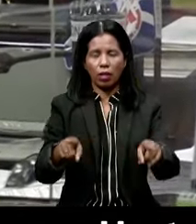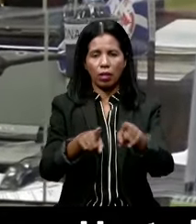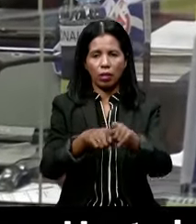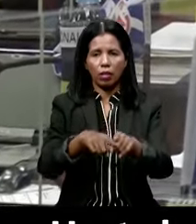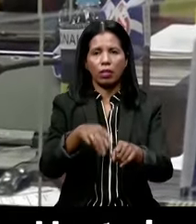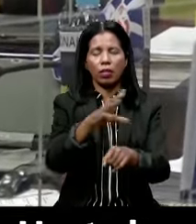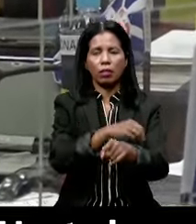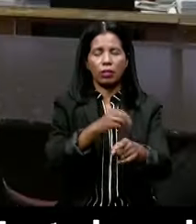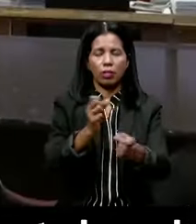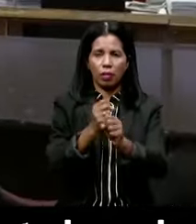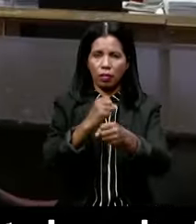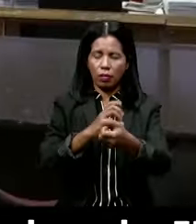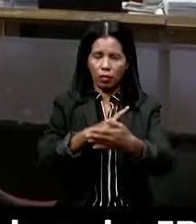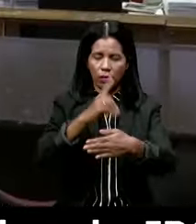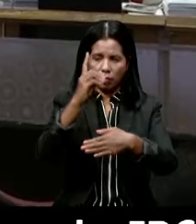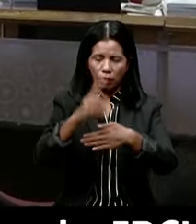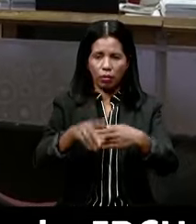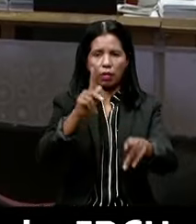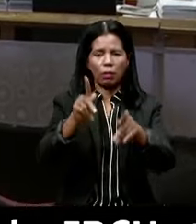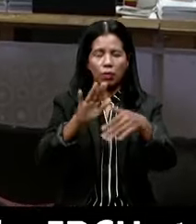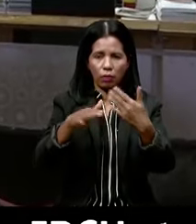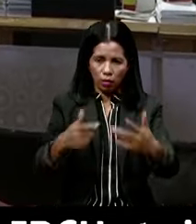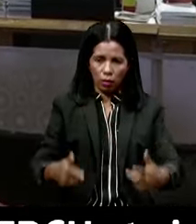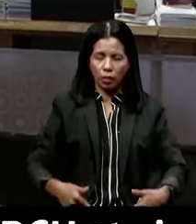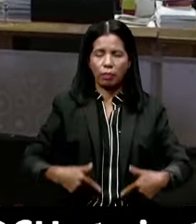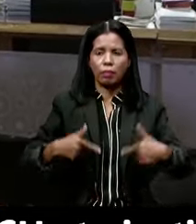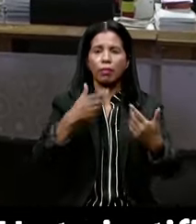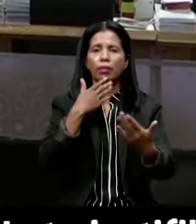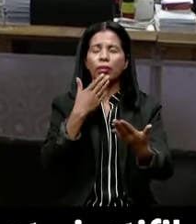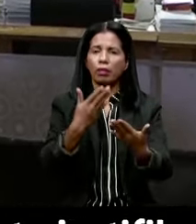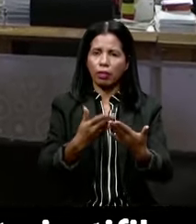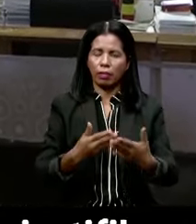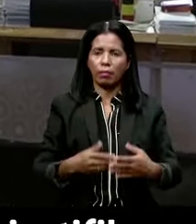ou de ralo desenvolvimento para o povo na Moristia. Luciano Amaral, Agostinho da Costa, GMN.